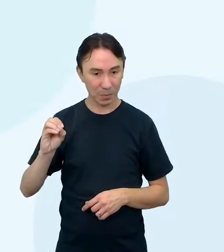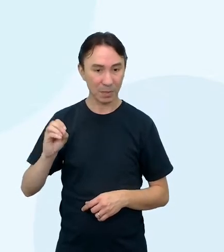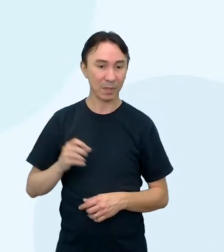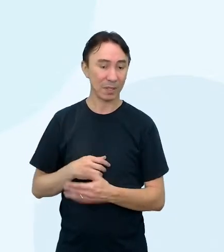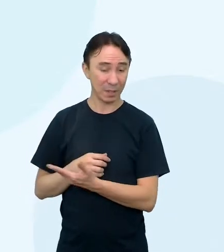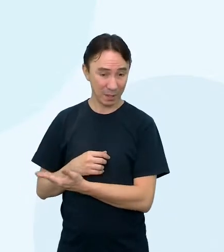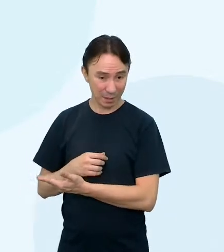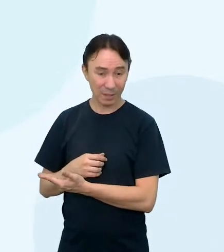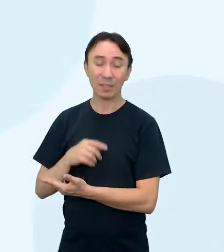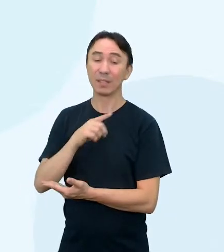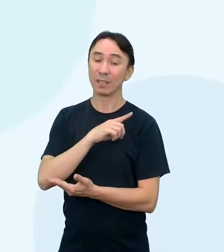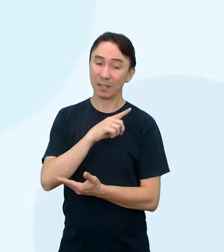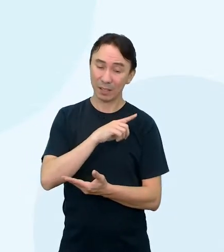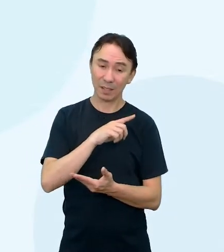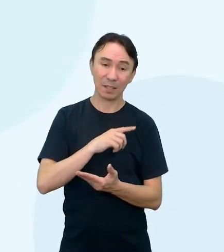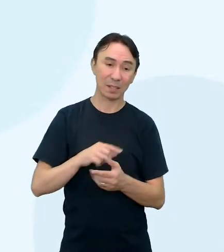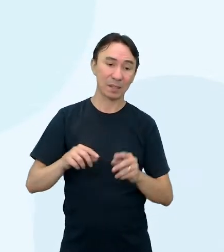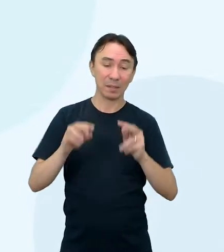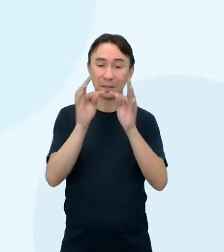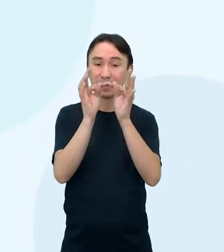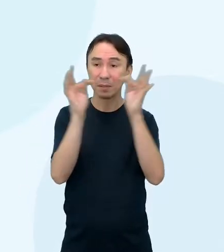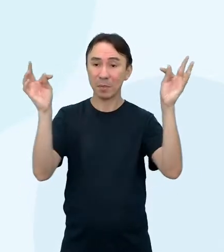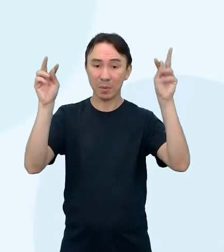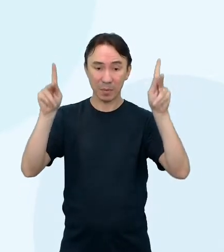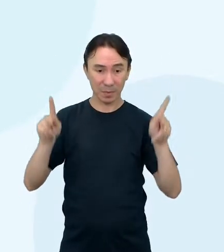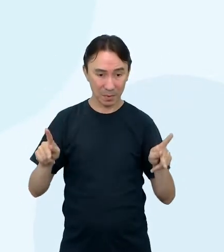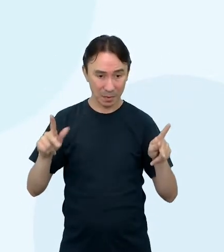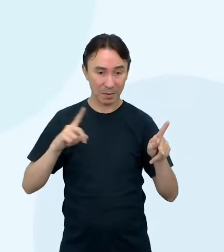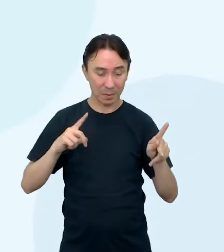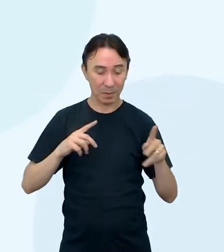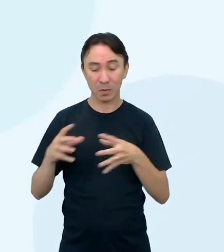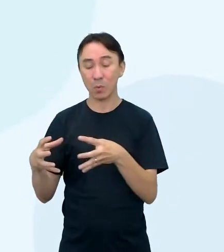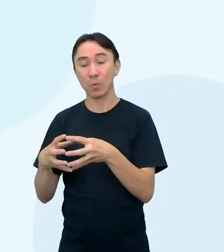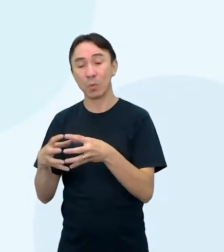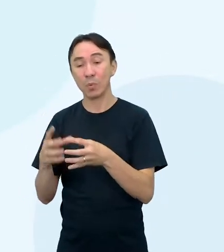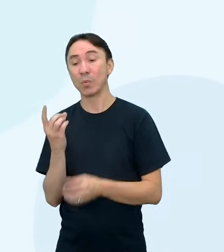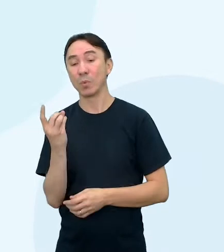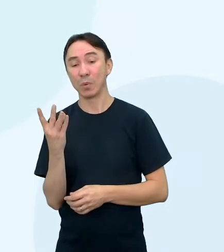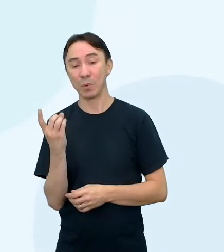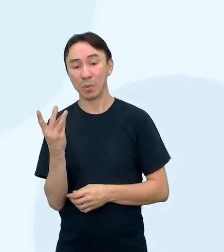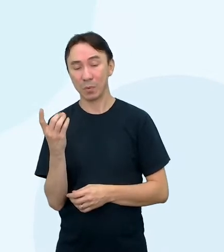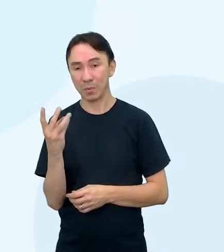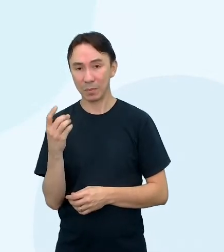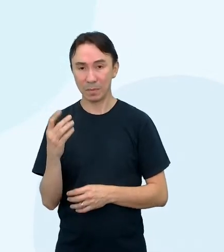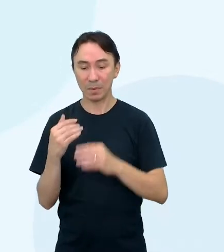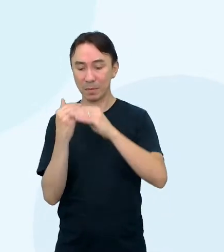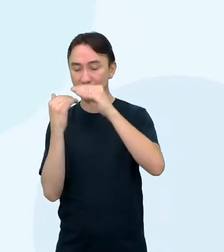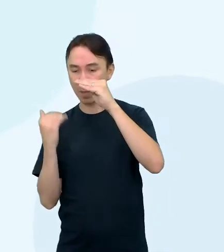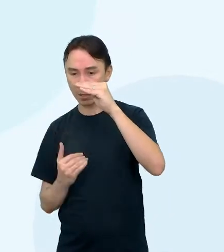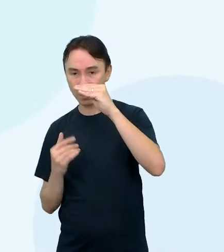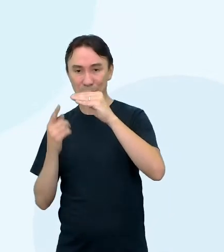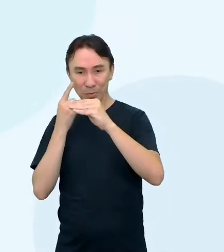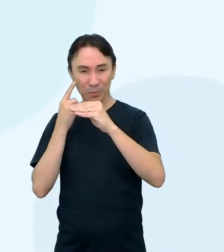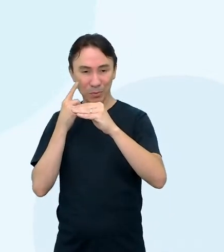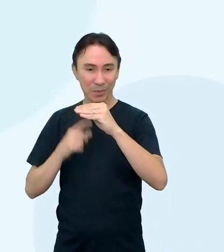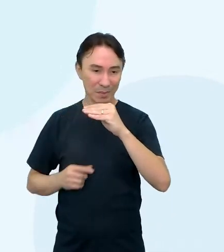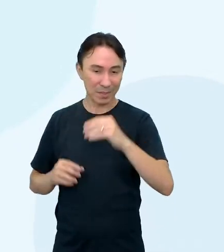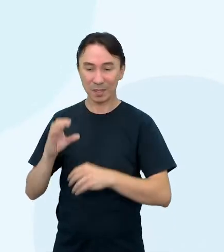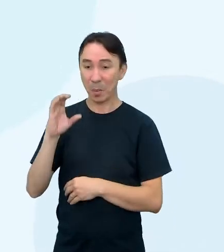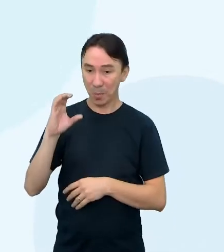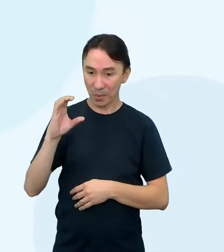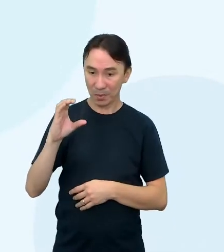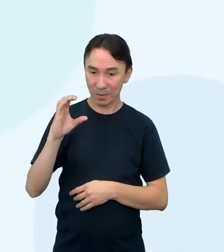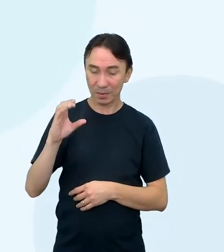na tabela periódica no grupo 14, tá? Embaixo do carbono, e nós temos o oxigênio que está no